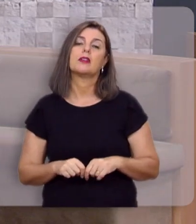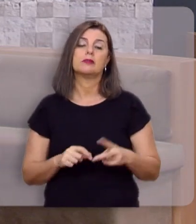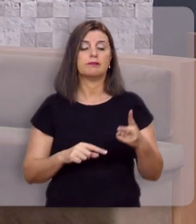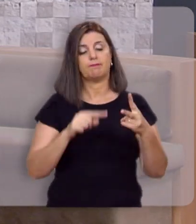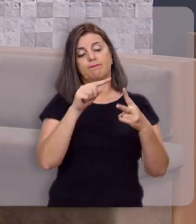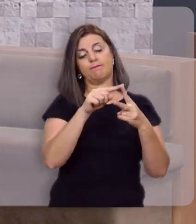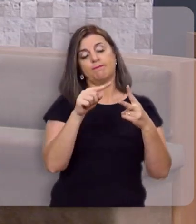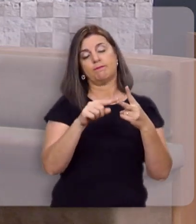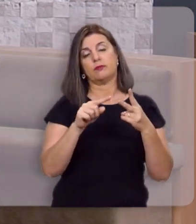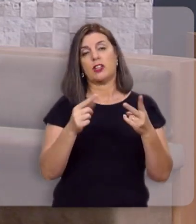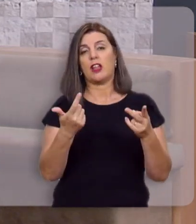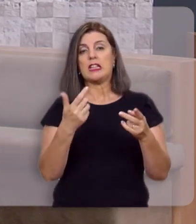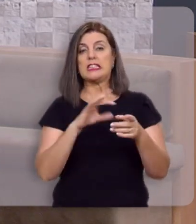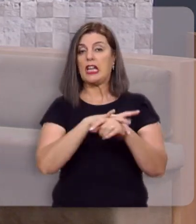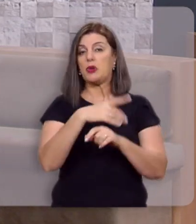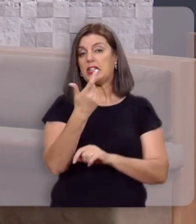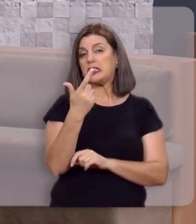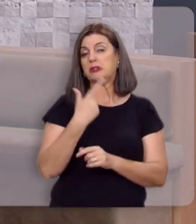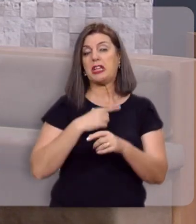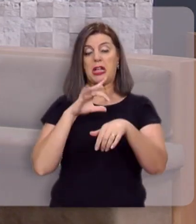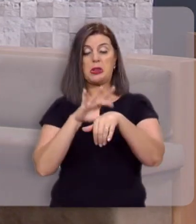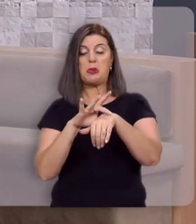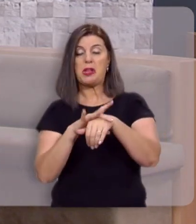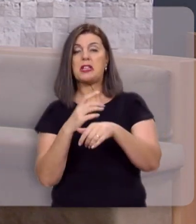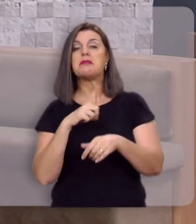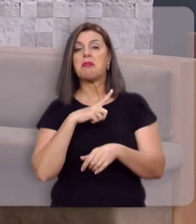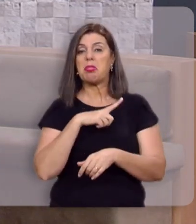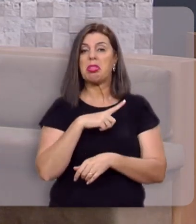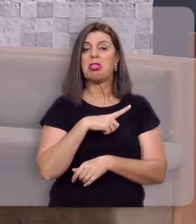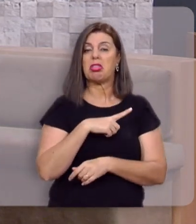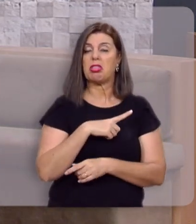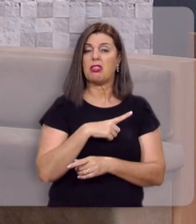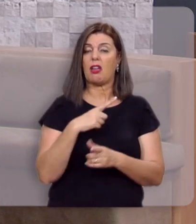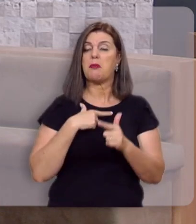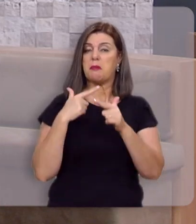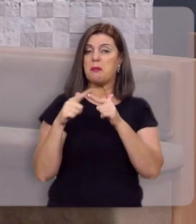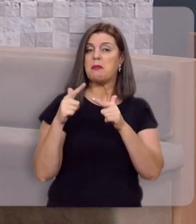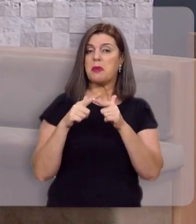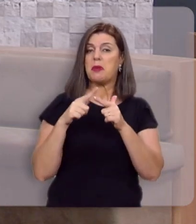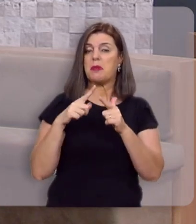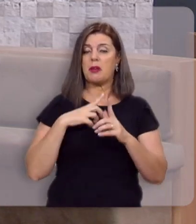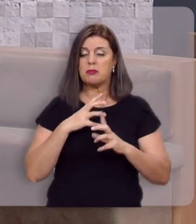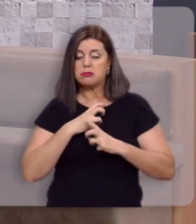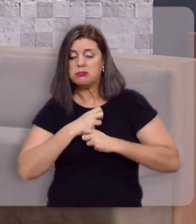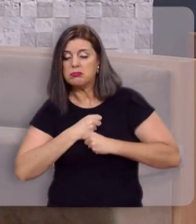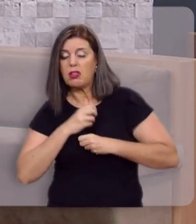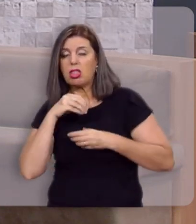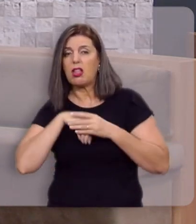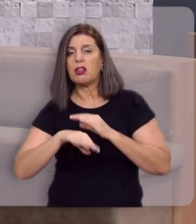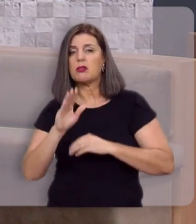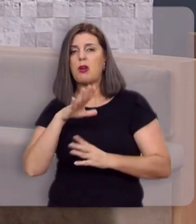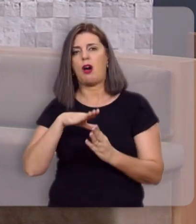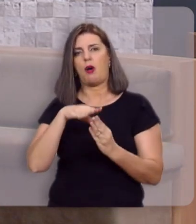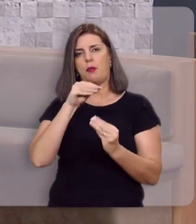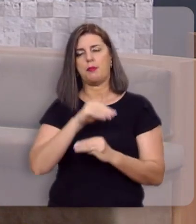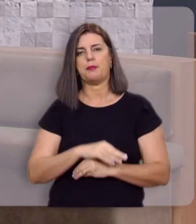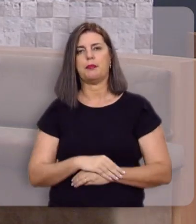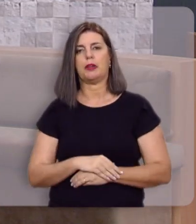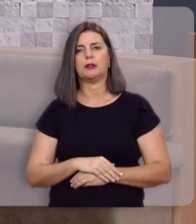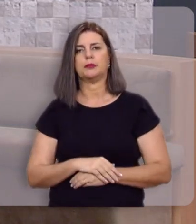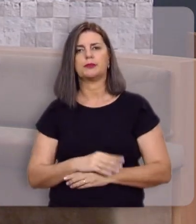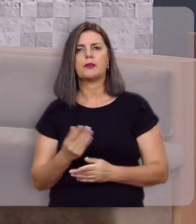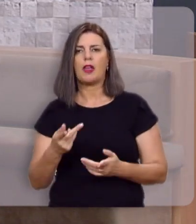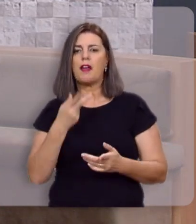Tanto a insegurança quanto a enfermidade são problemas que trazem angústias para a alma. Mas